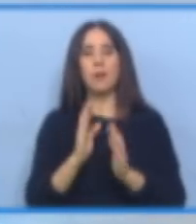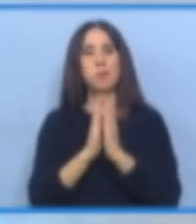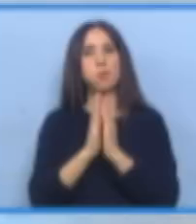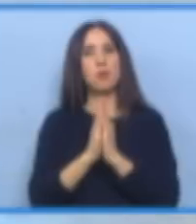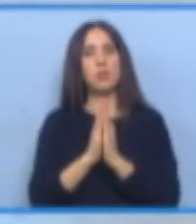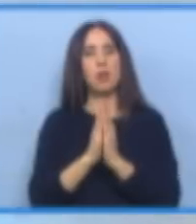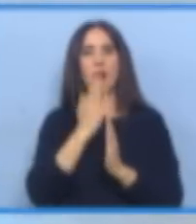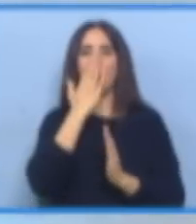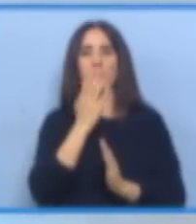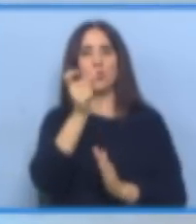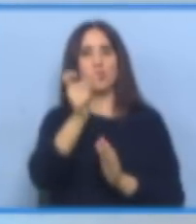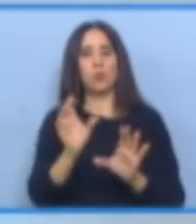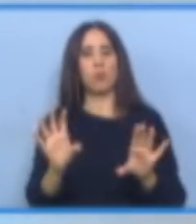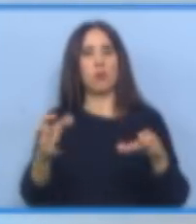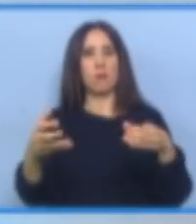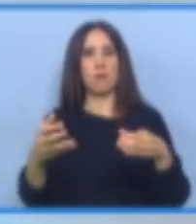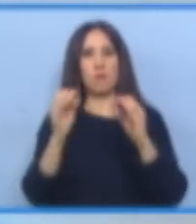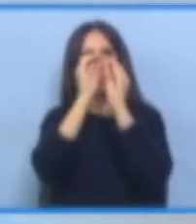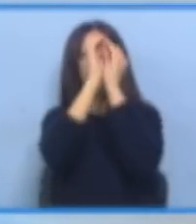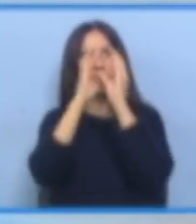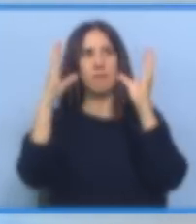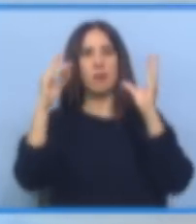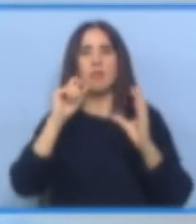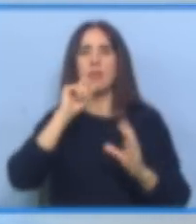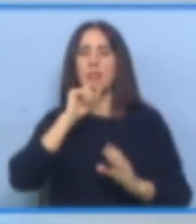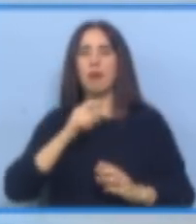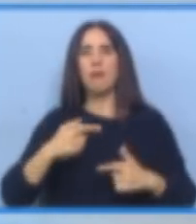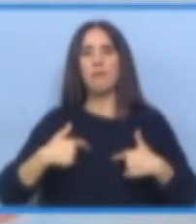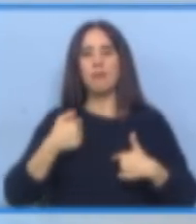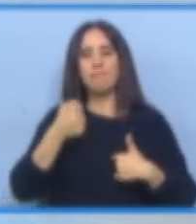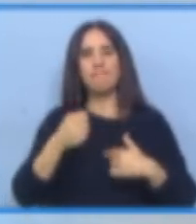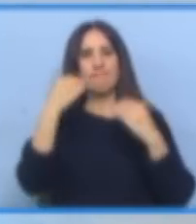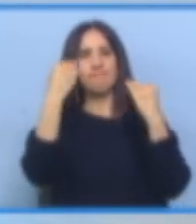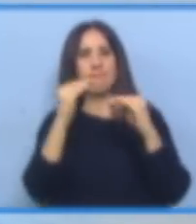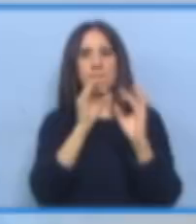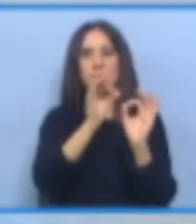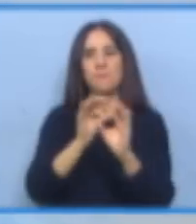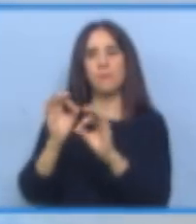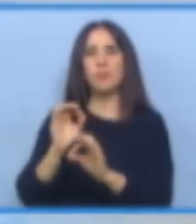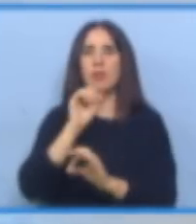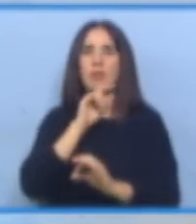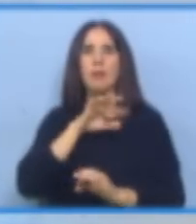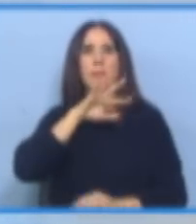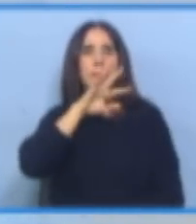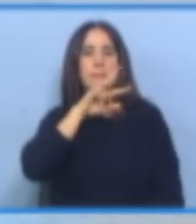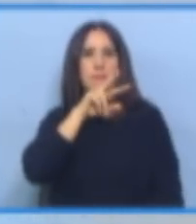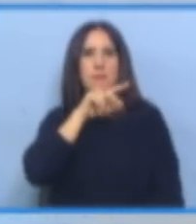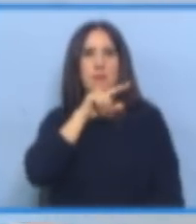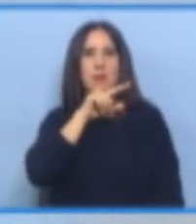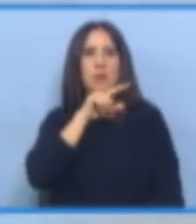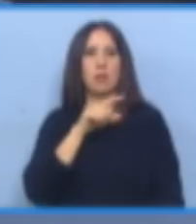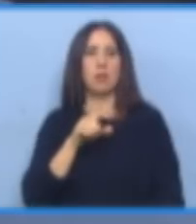como um sujeito coletivo que é capaz de pastorear, que é capaz de cuidar, que é capaz de ser uma mãe que